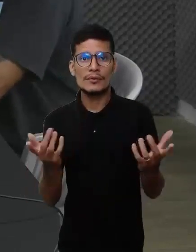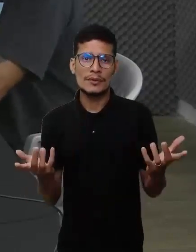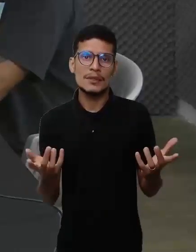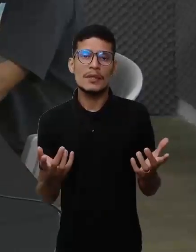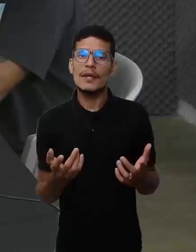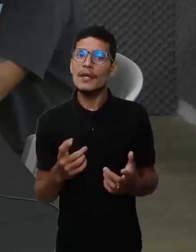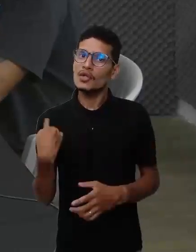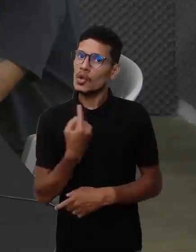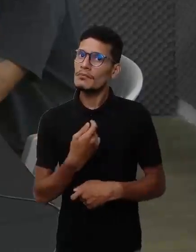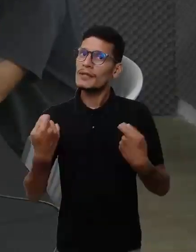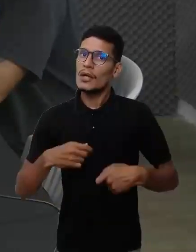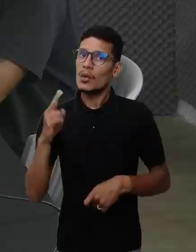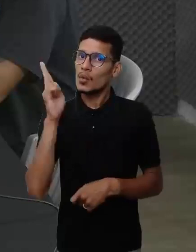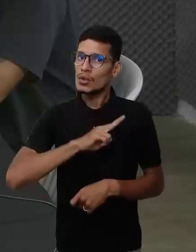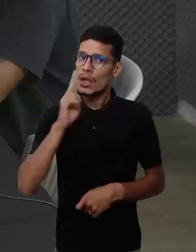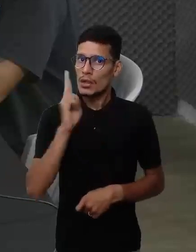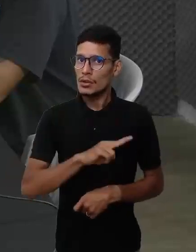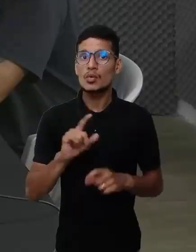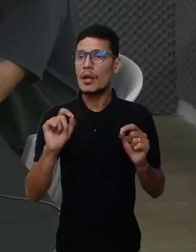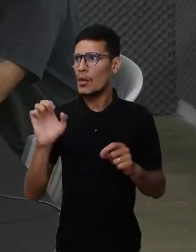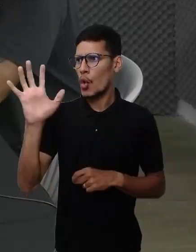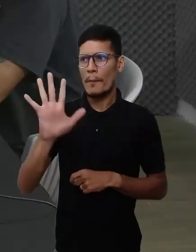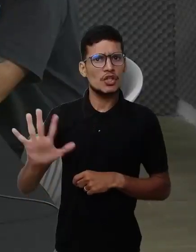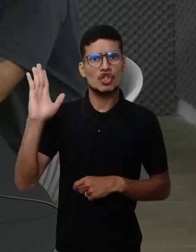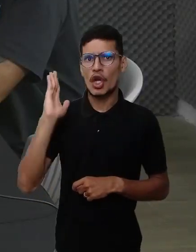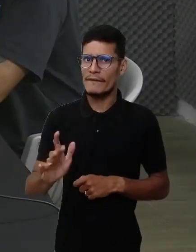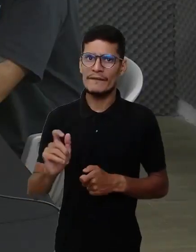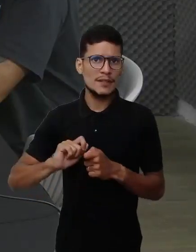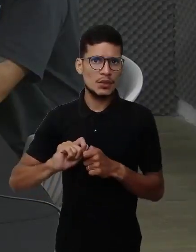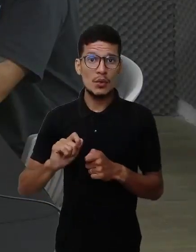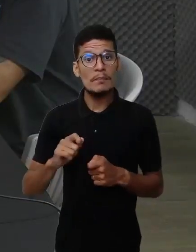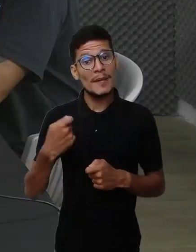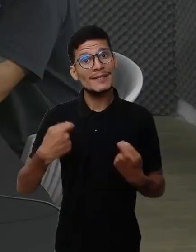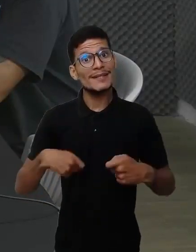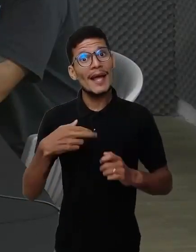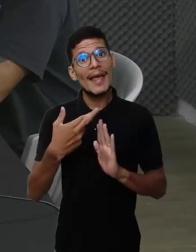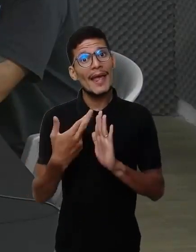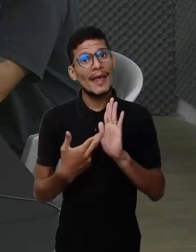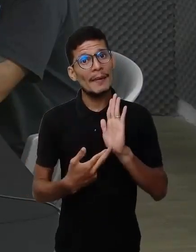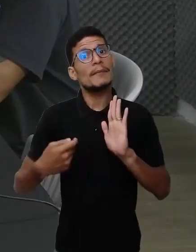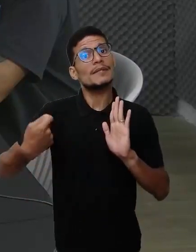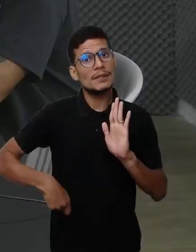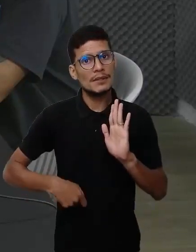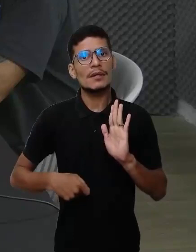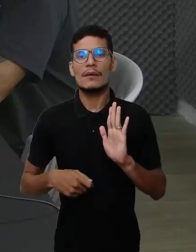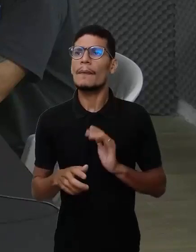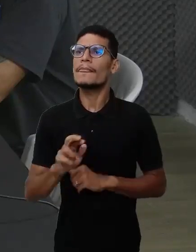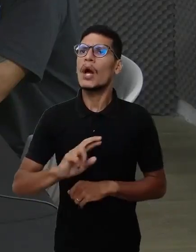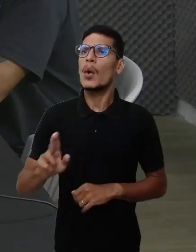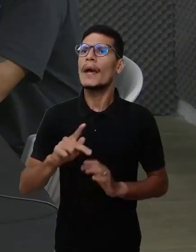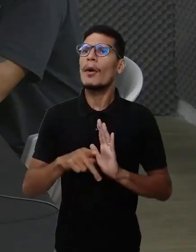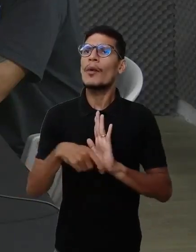precisamos urgentemente botar regra nesse negócio. A Europa já está fazendo isso. Né? Tem que botar regra. Não é a regra